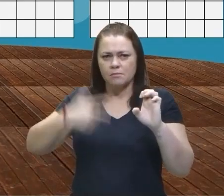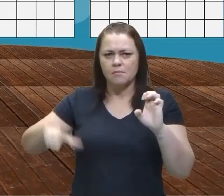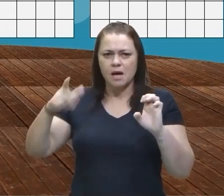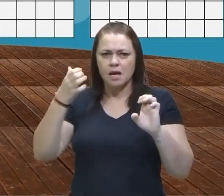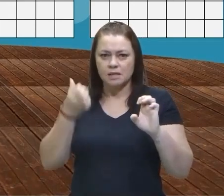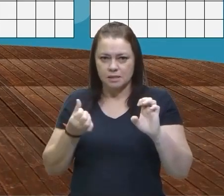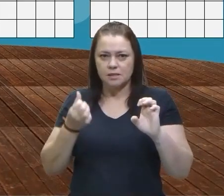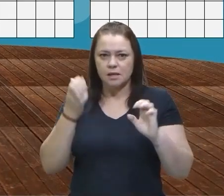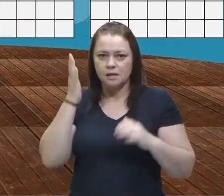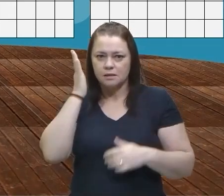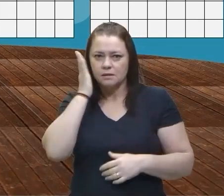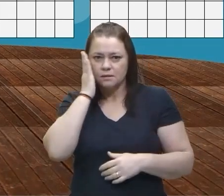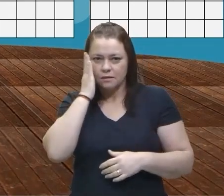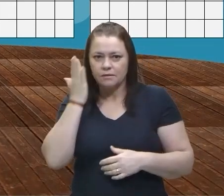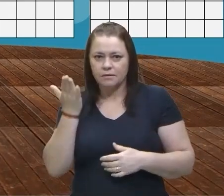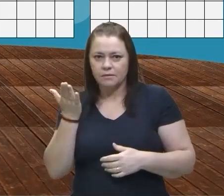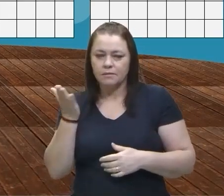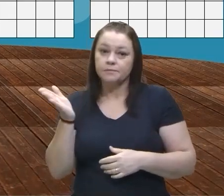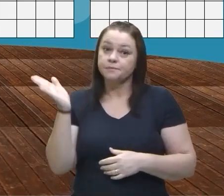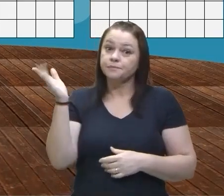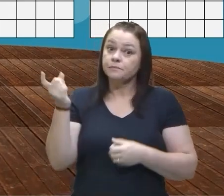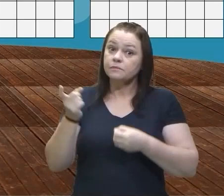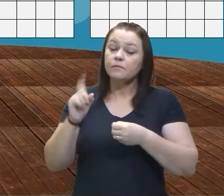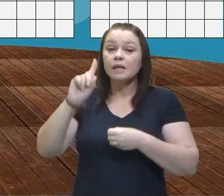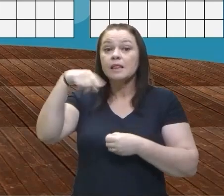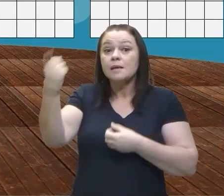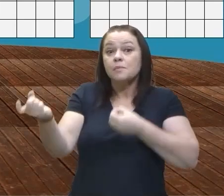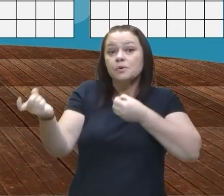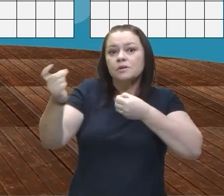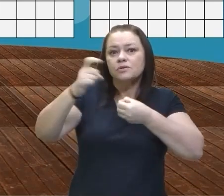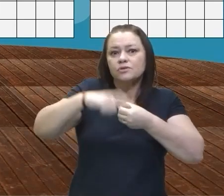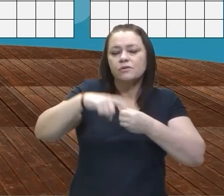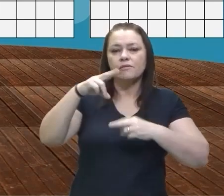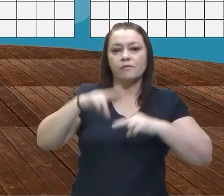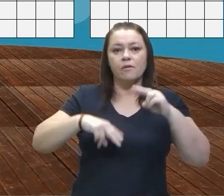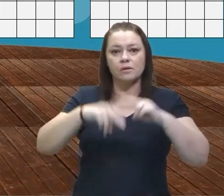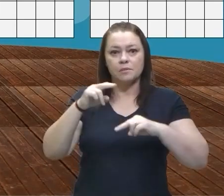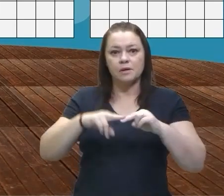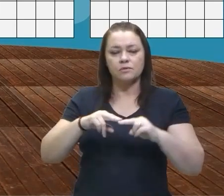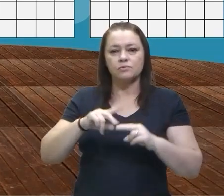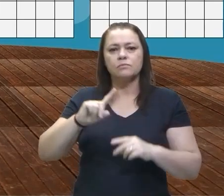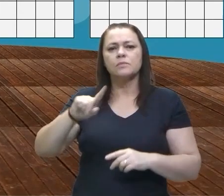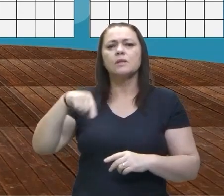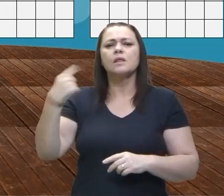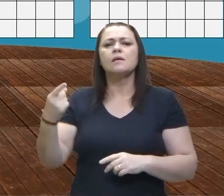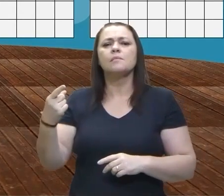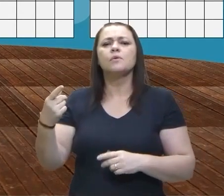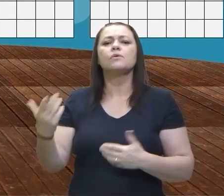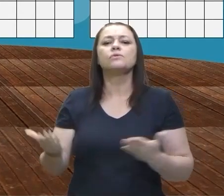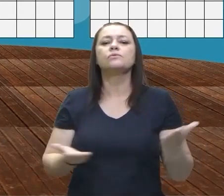6 meses, depois nós ficamos aqui no junho. Qual é o próximo mês de junho?